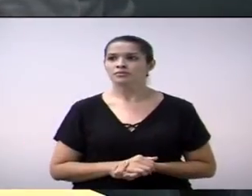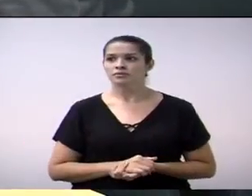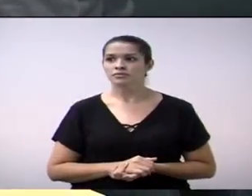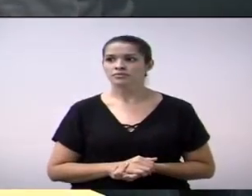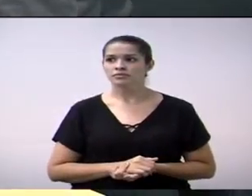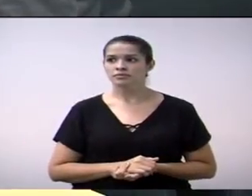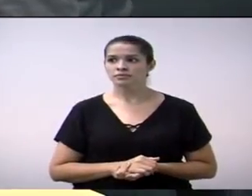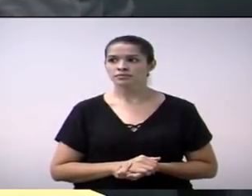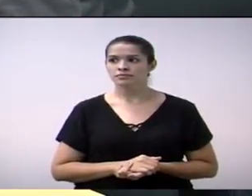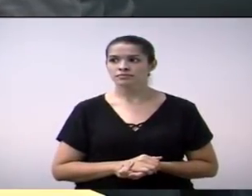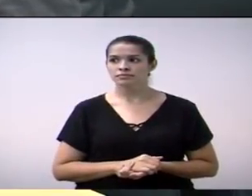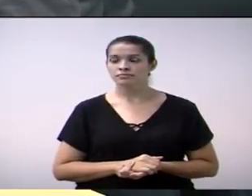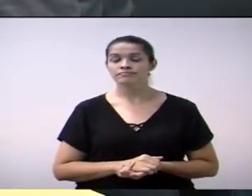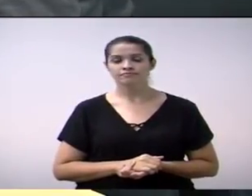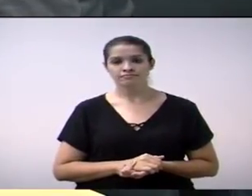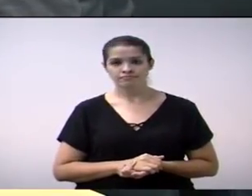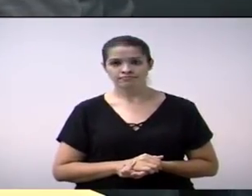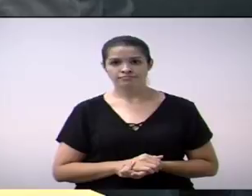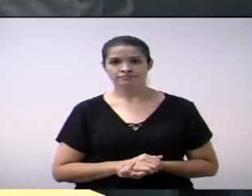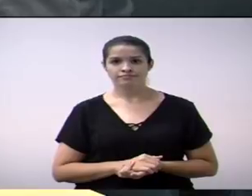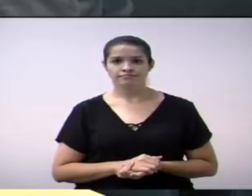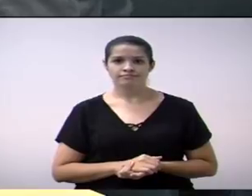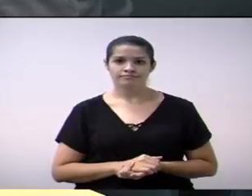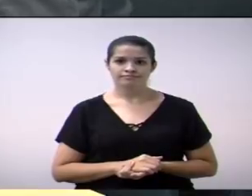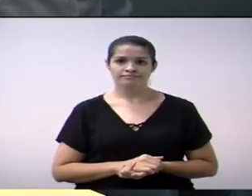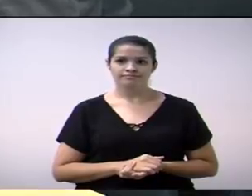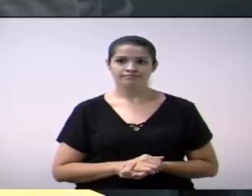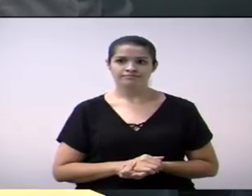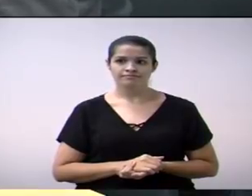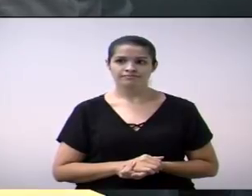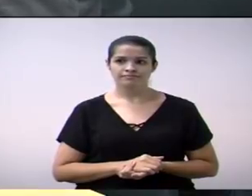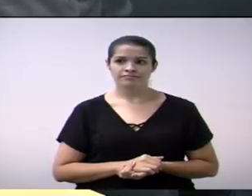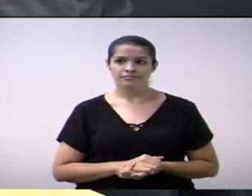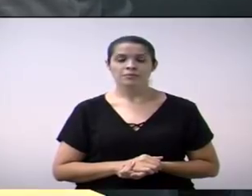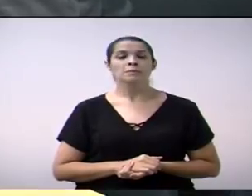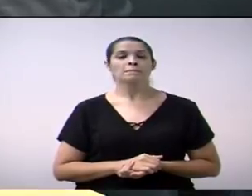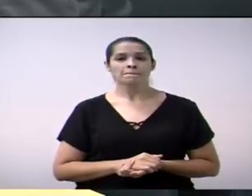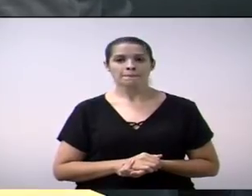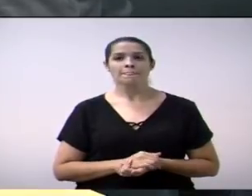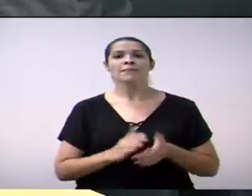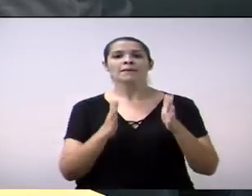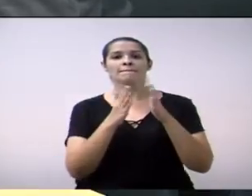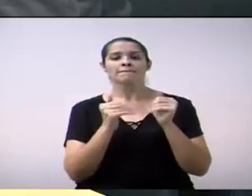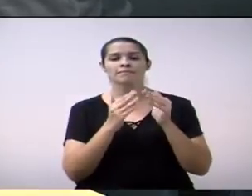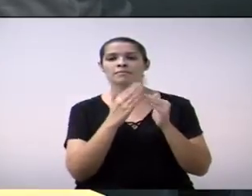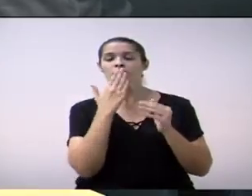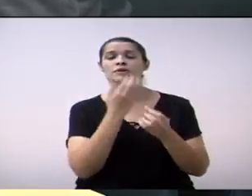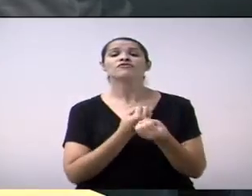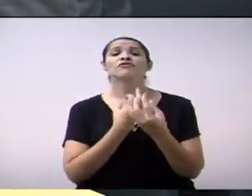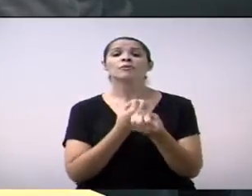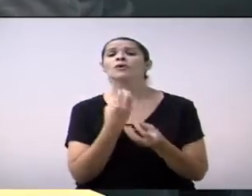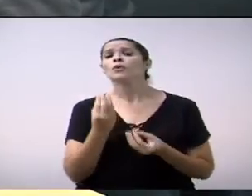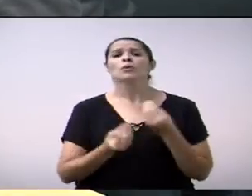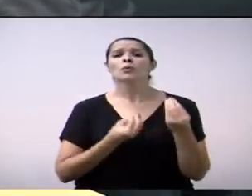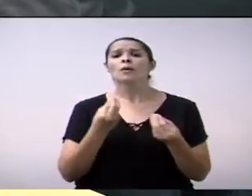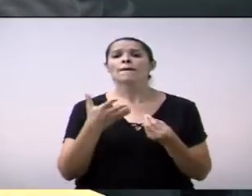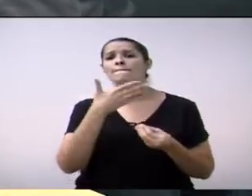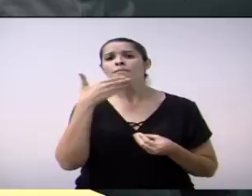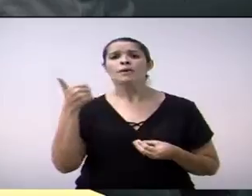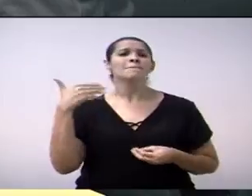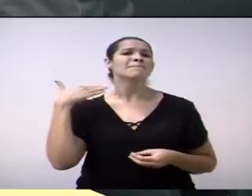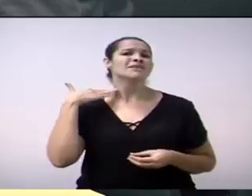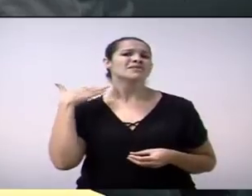Do vereador Fábio Valadão, requer aos principais bancos da cidade informações sobre melhorias nas condições